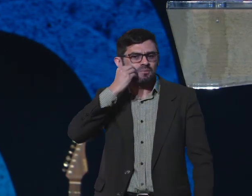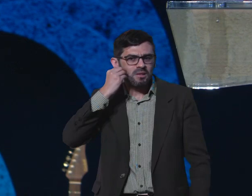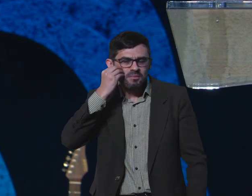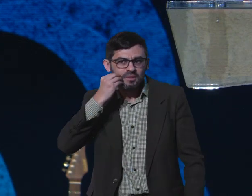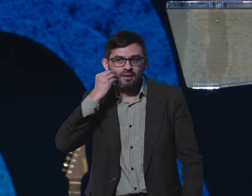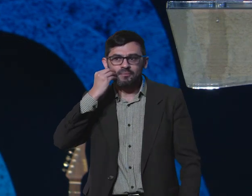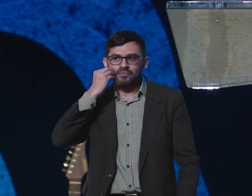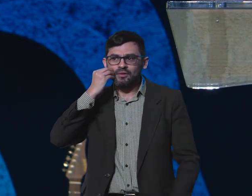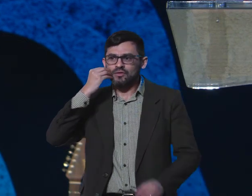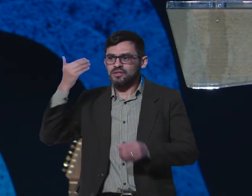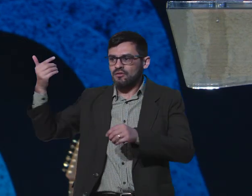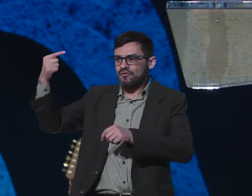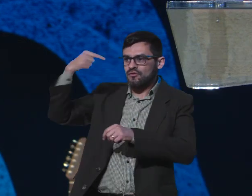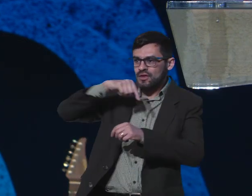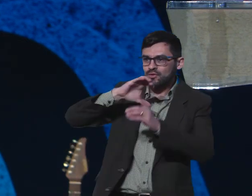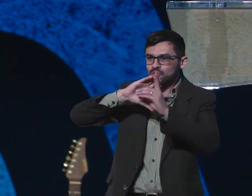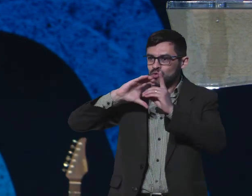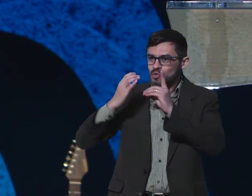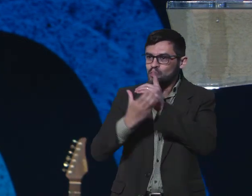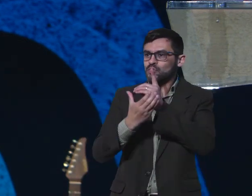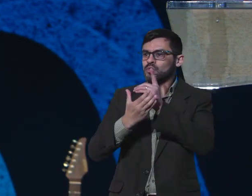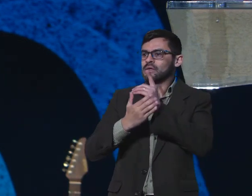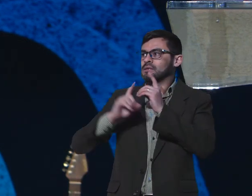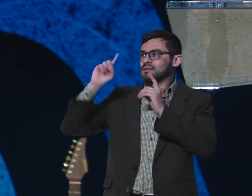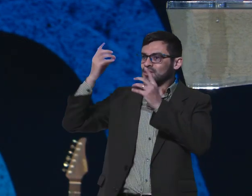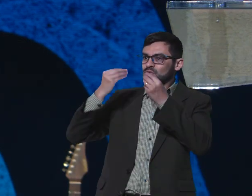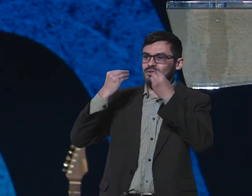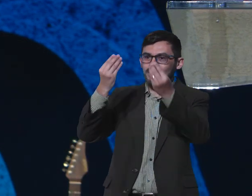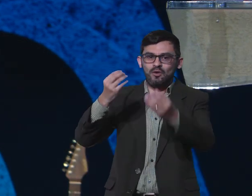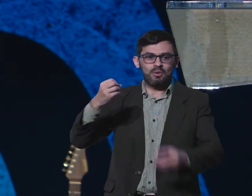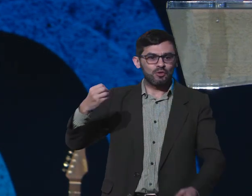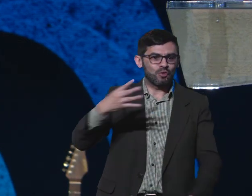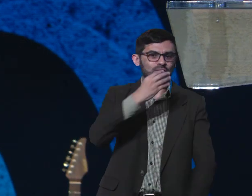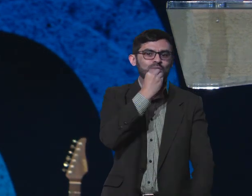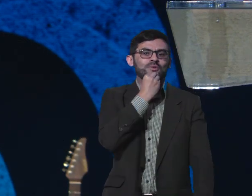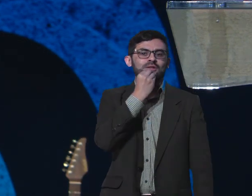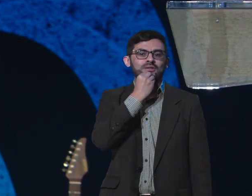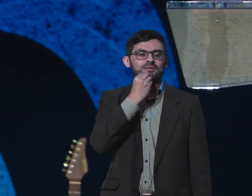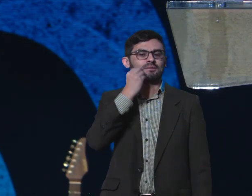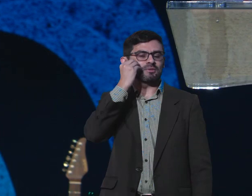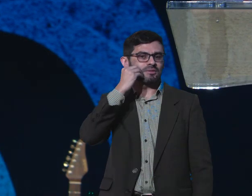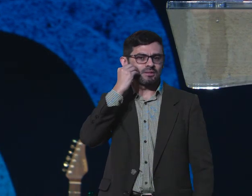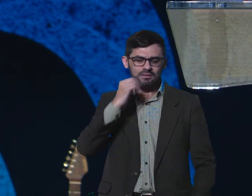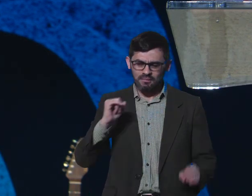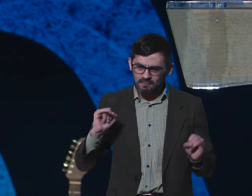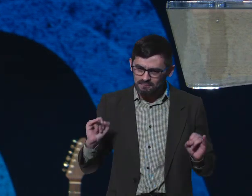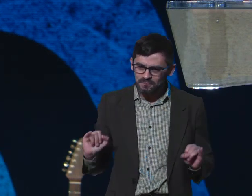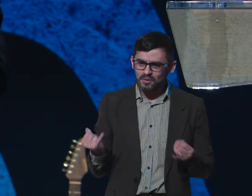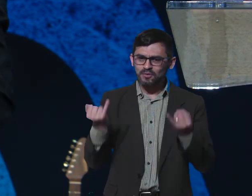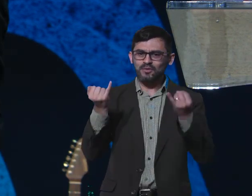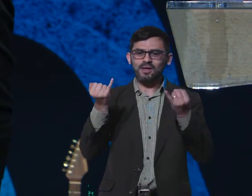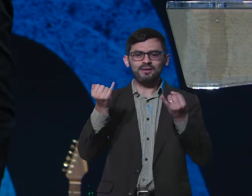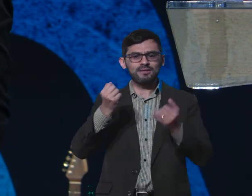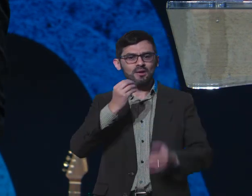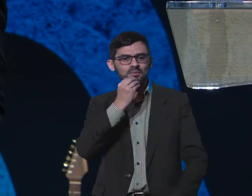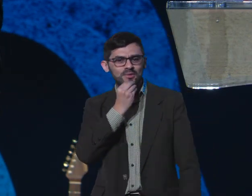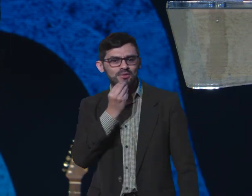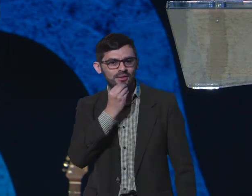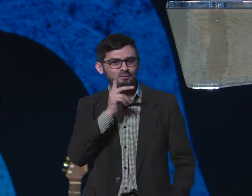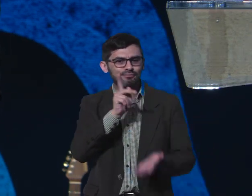aqui nesse lugar é um privilégio que Deus te deu para viver. Então aproveite a